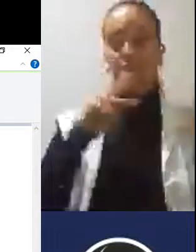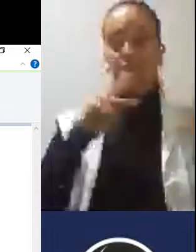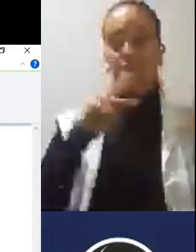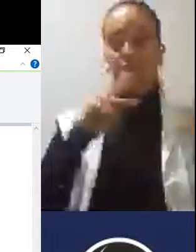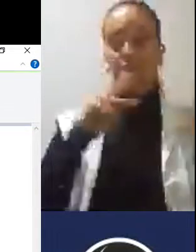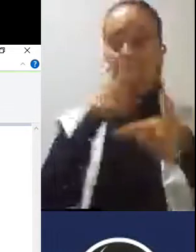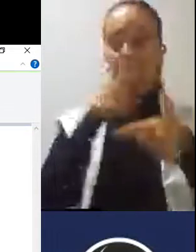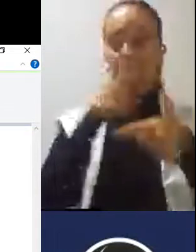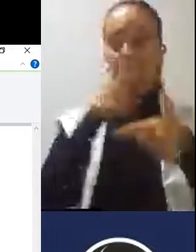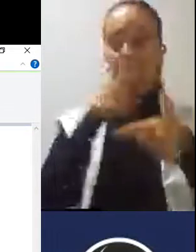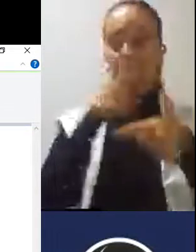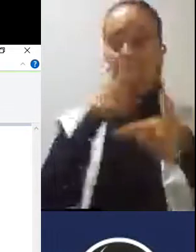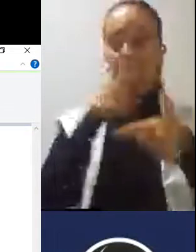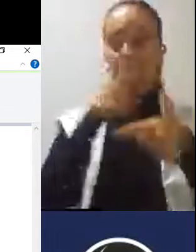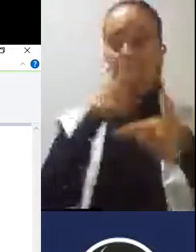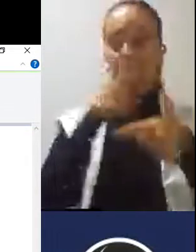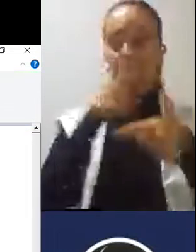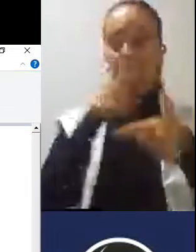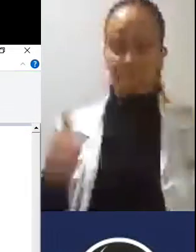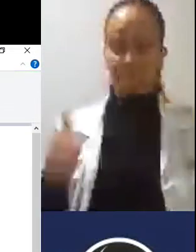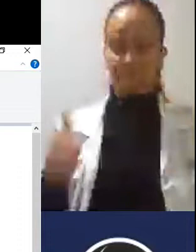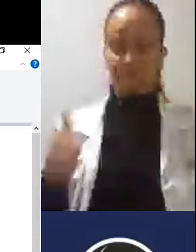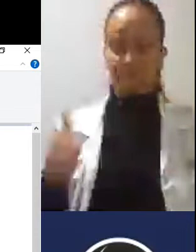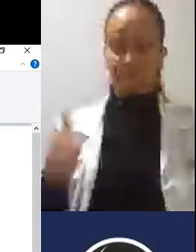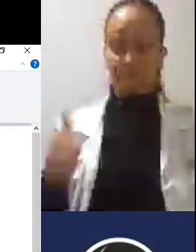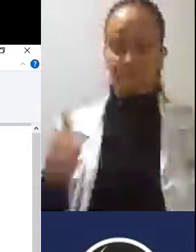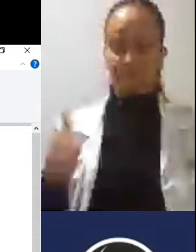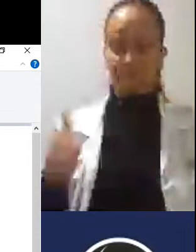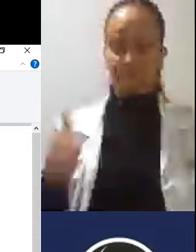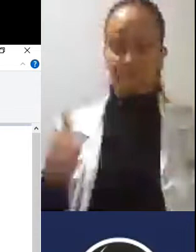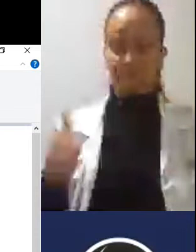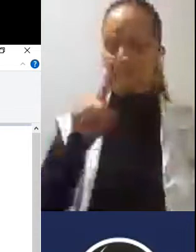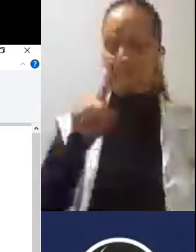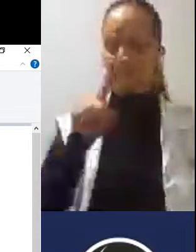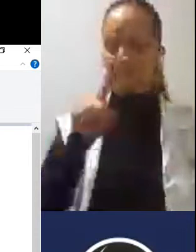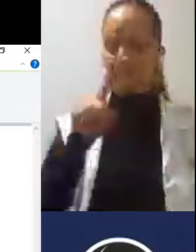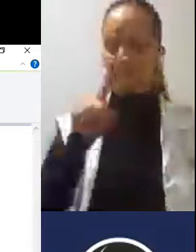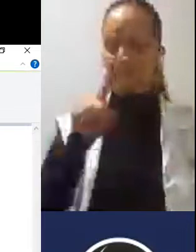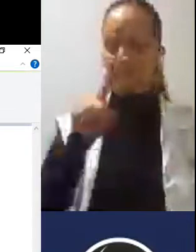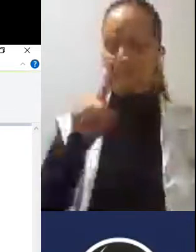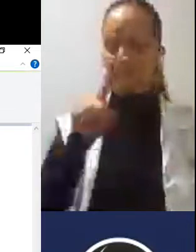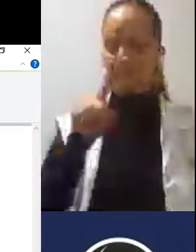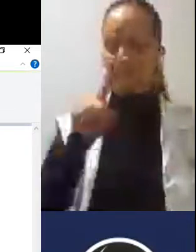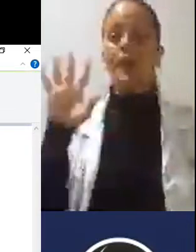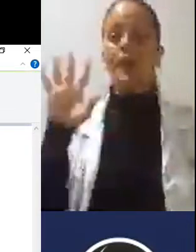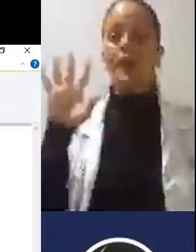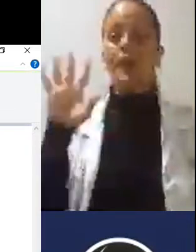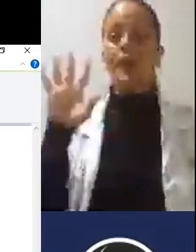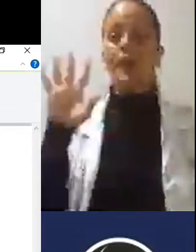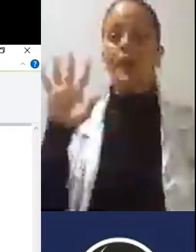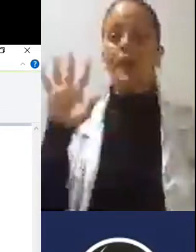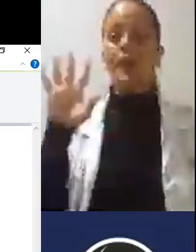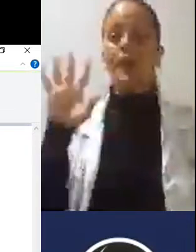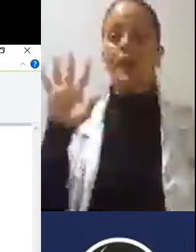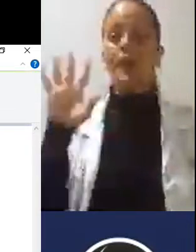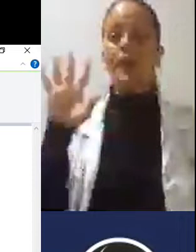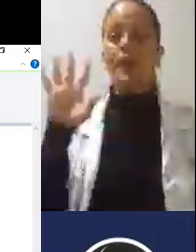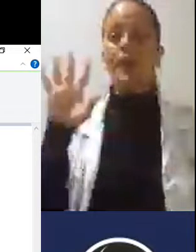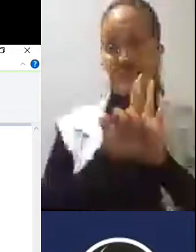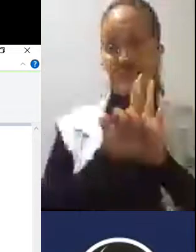dividido pela resistência. Então, isso aqui, basicamente, é o resumo da lei de Ohm.